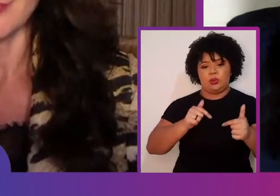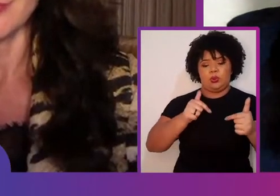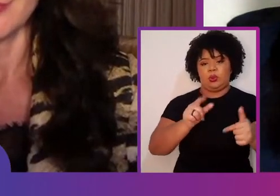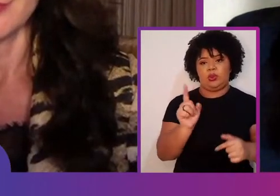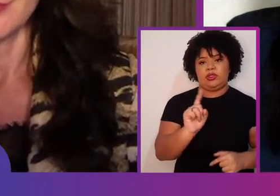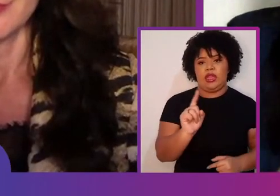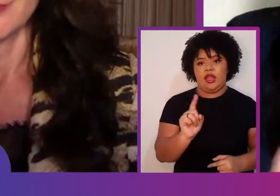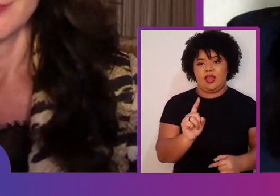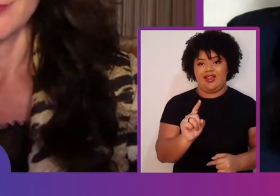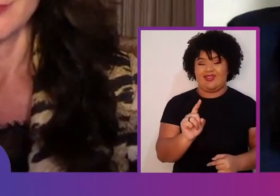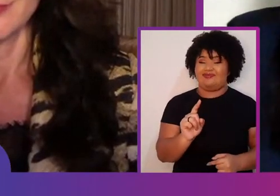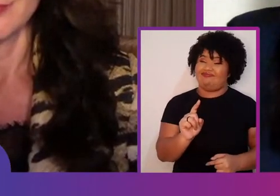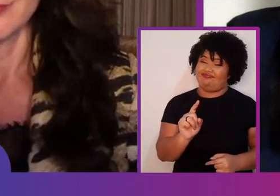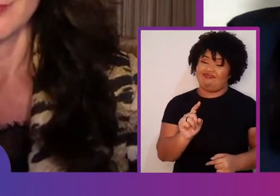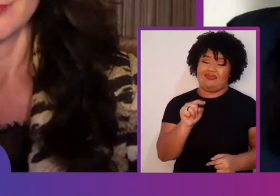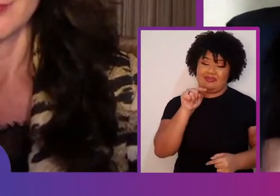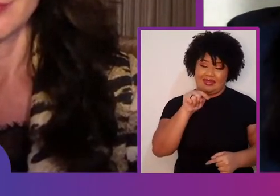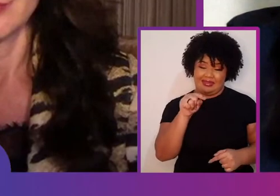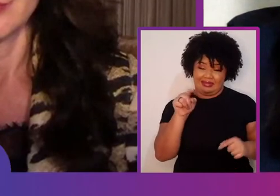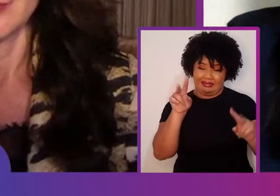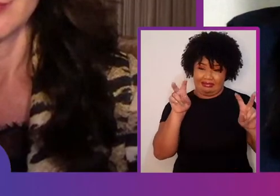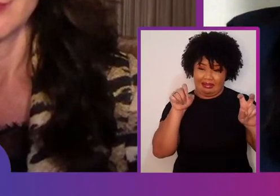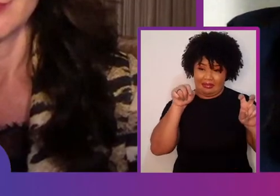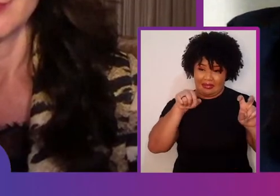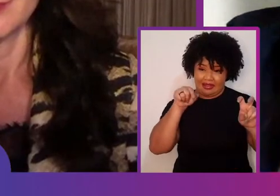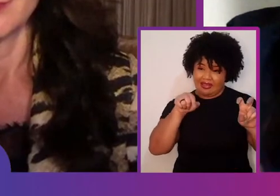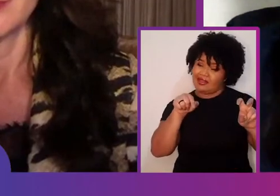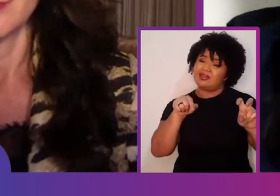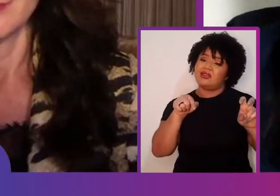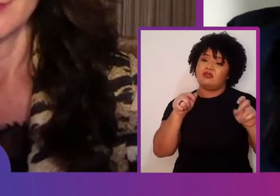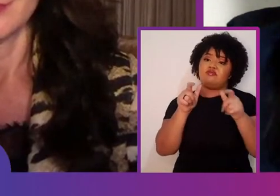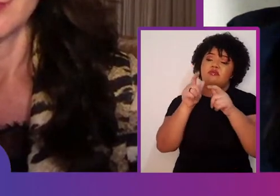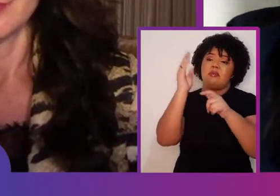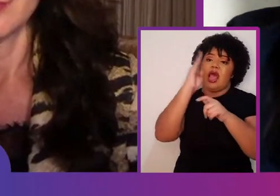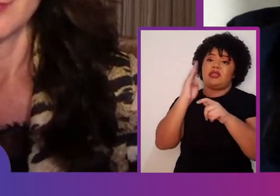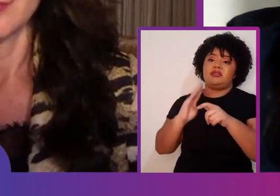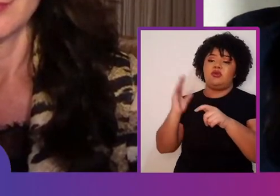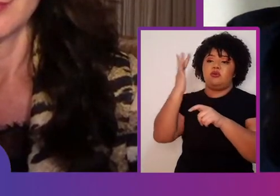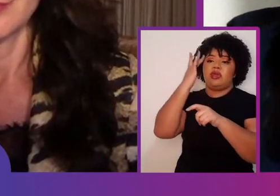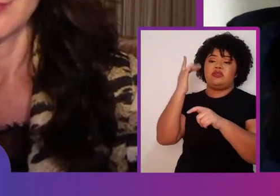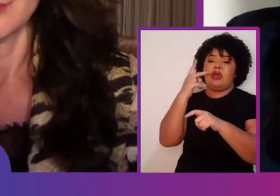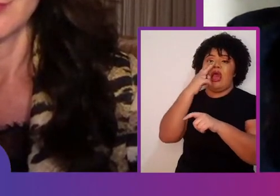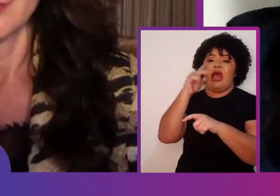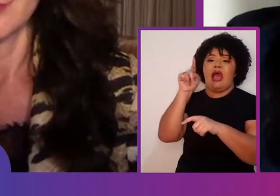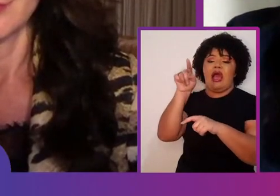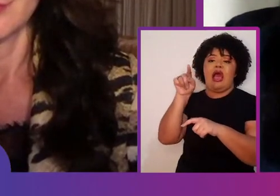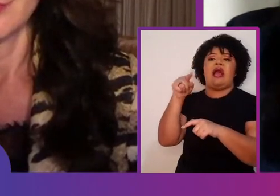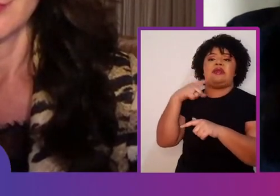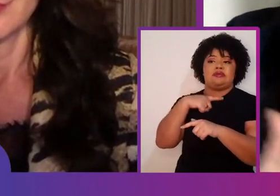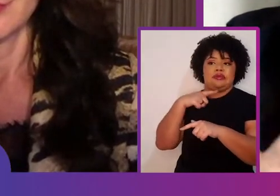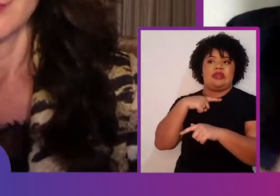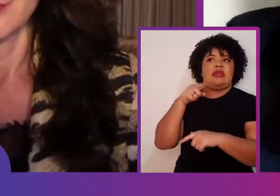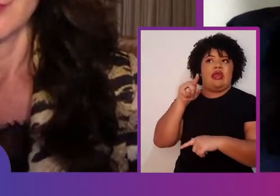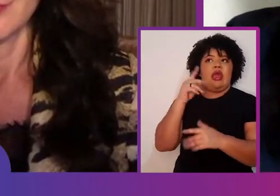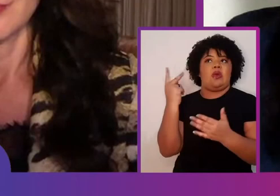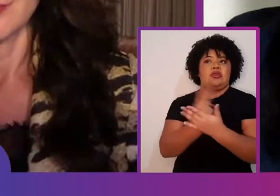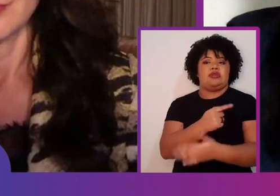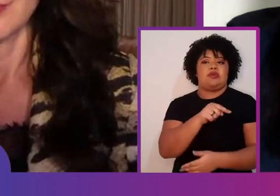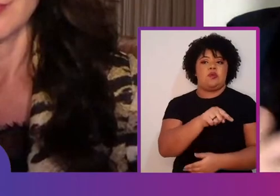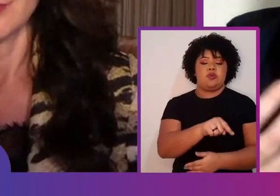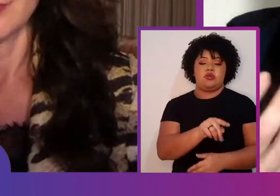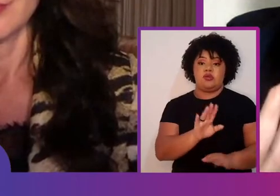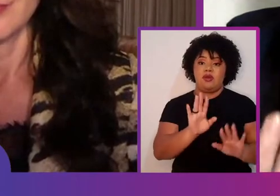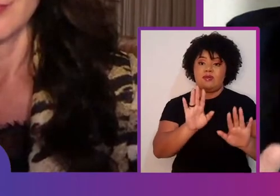filosofia muito, muito comum no Brasil. As pessoas acham isso com muita força. Esquecem que condições